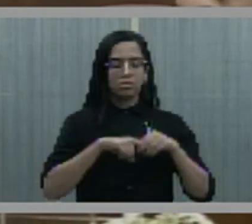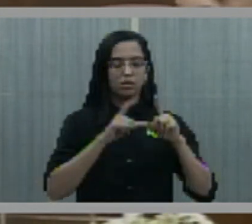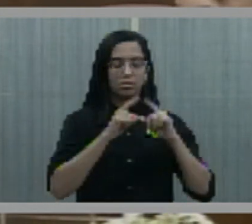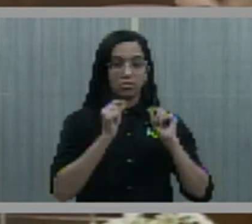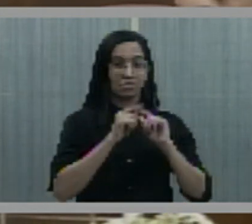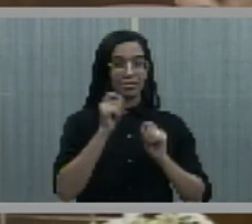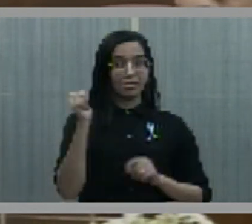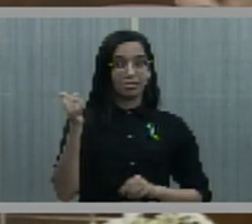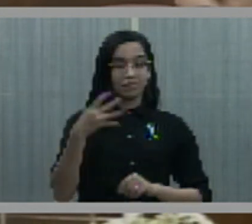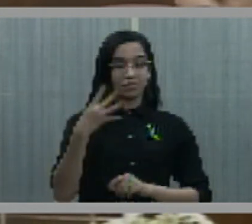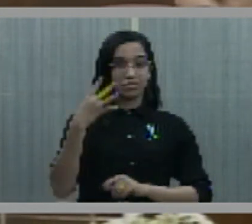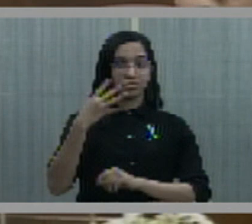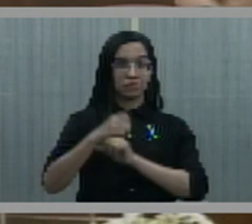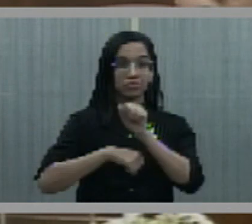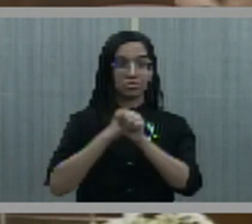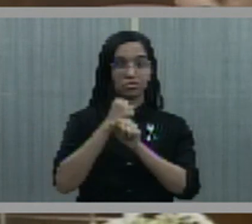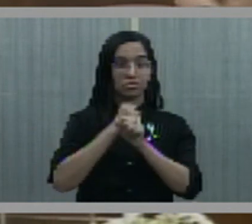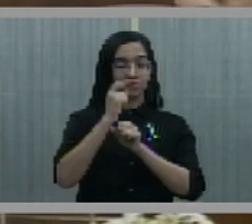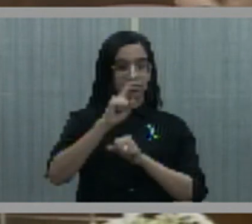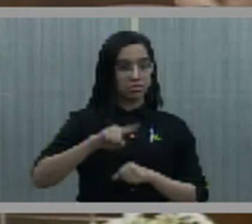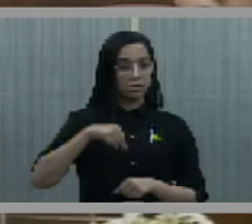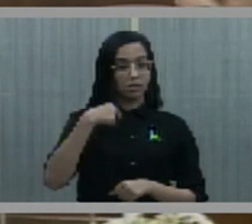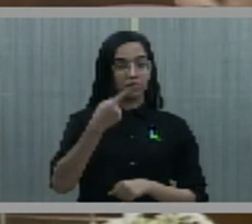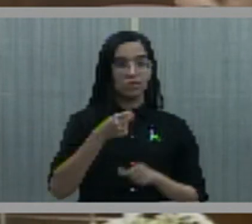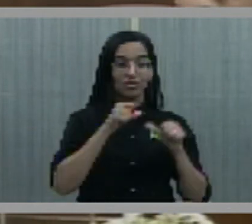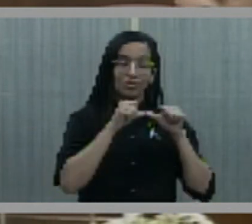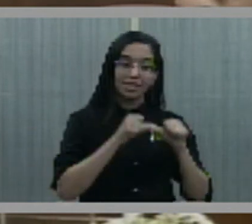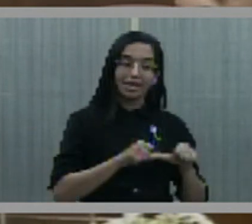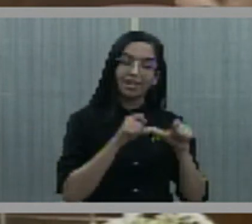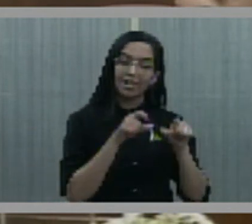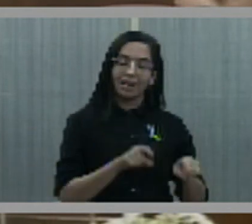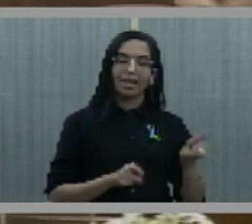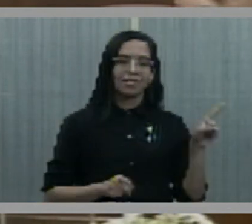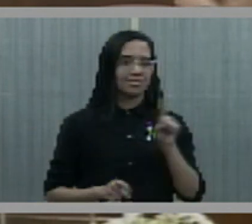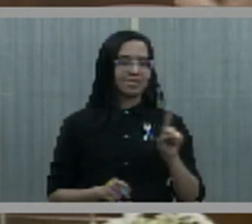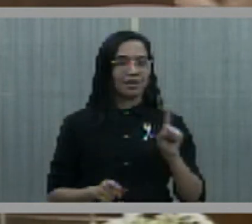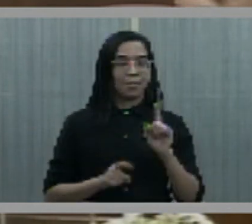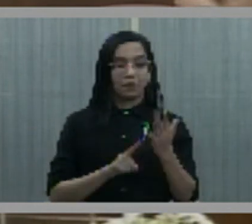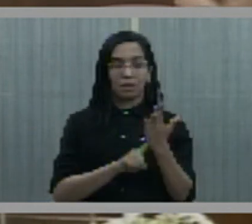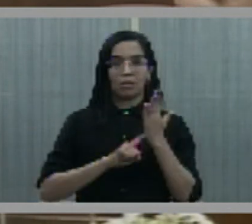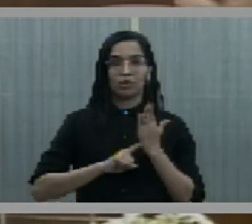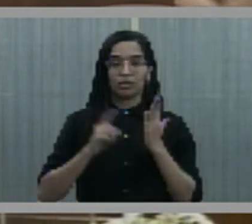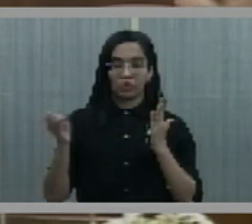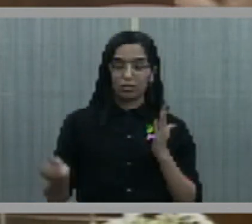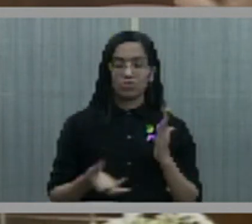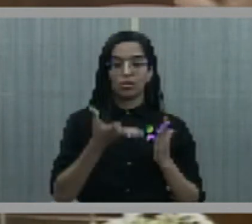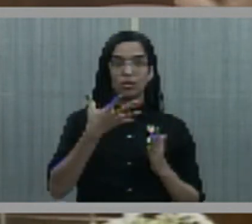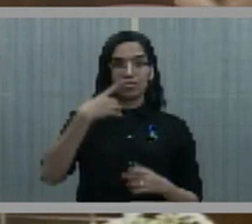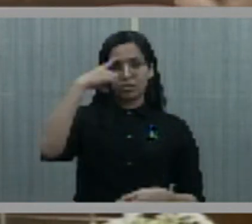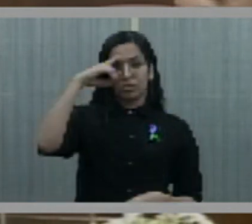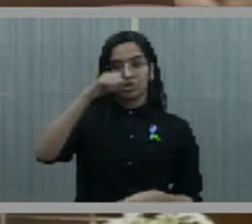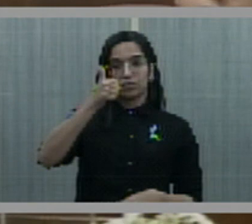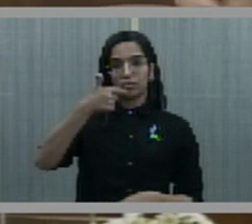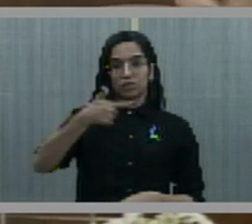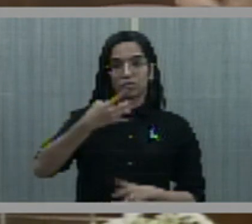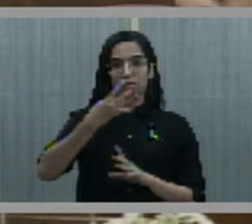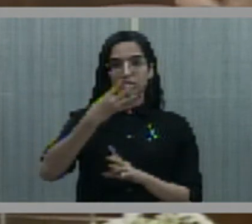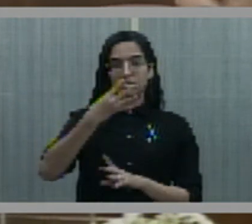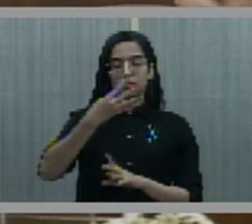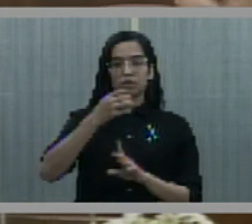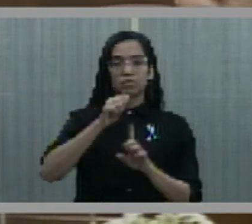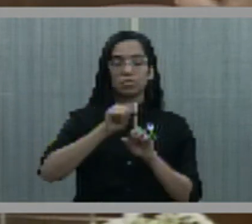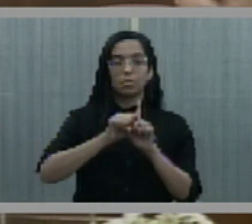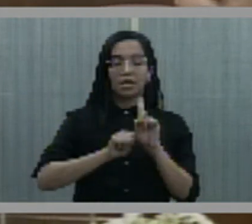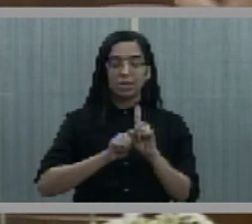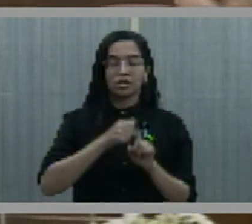anos, Deus não me permitiu estacionar, e surpreendeu. E no dia 24 de dezembro de 2013, fui